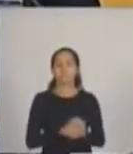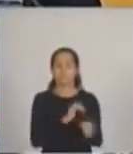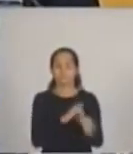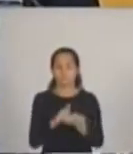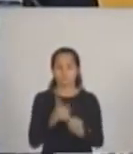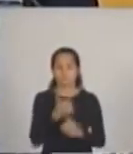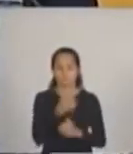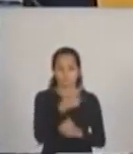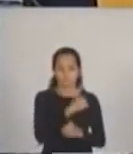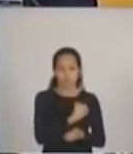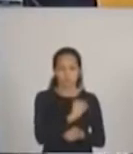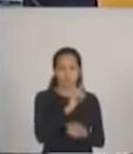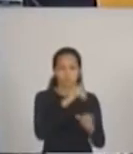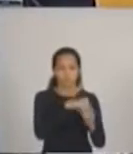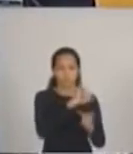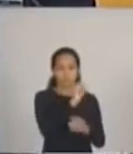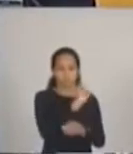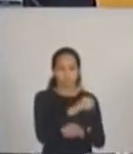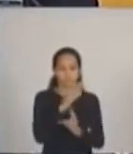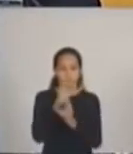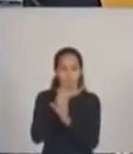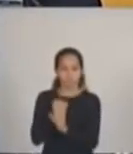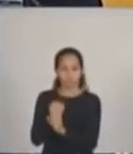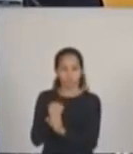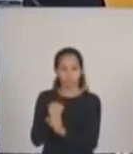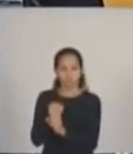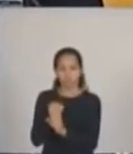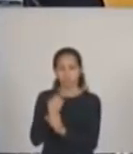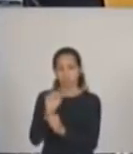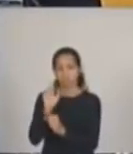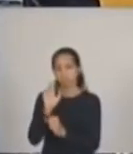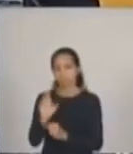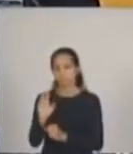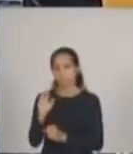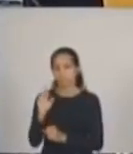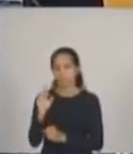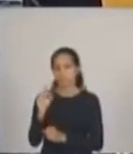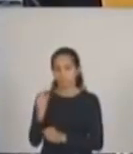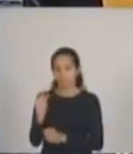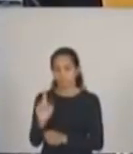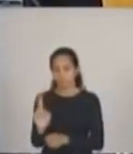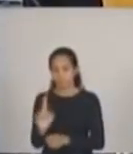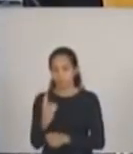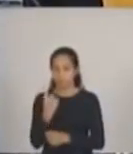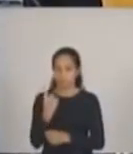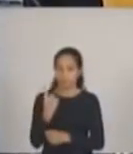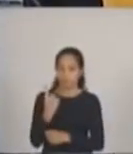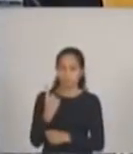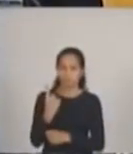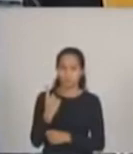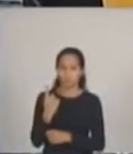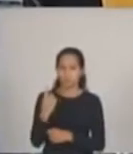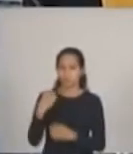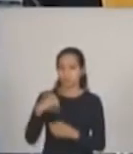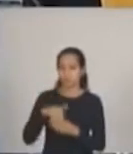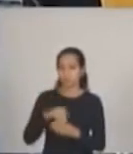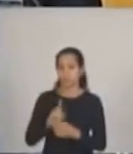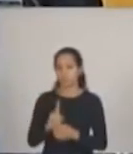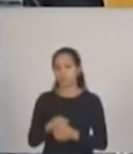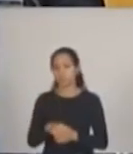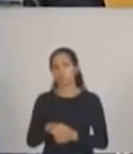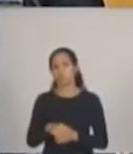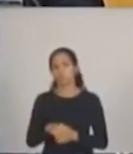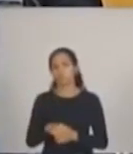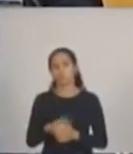18 sim, 7 não e uma abstenção. Fica mantido... Presidente Eric,